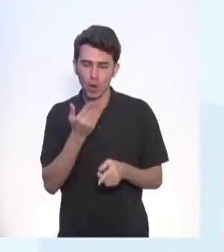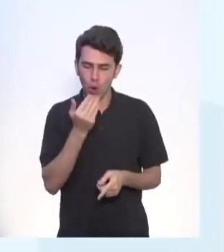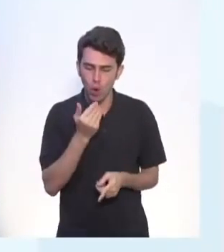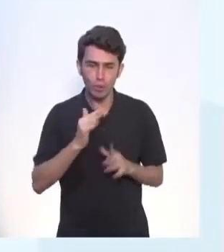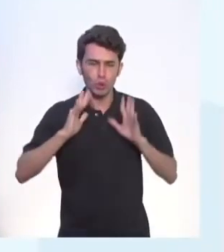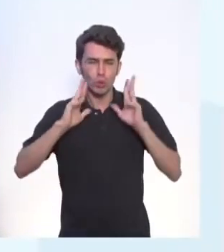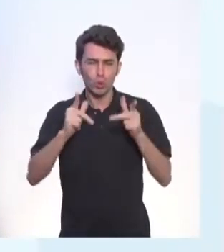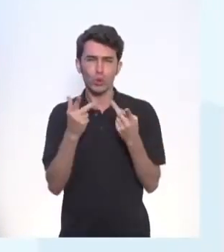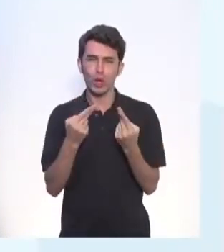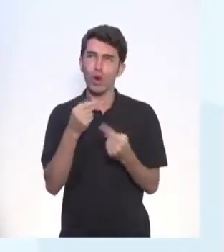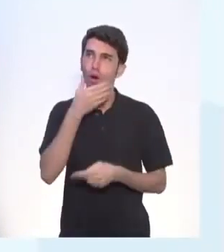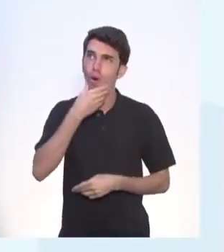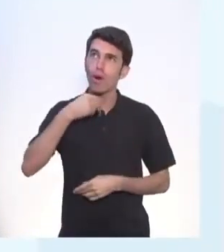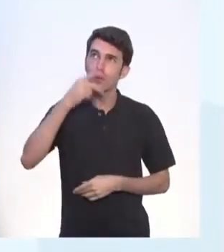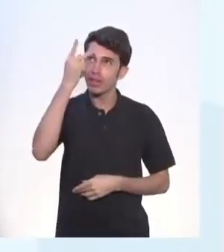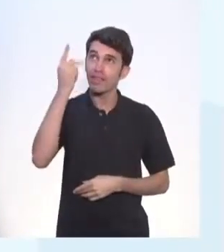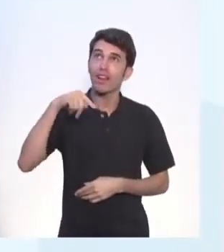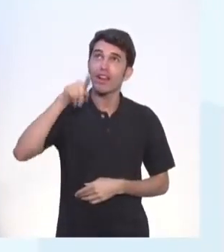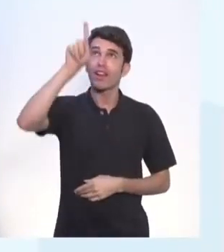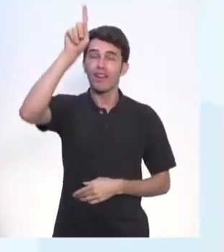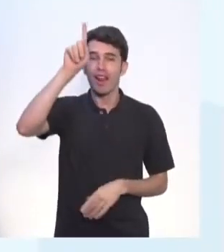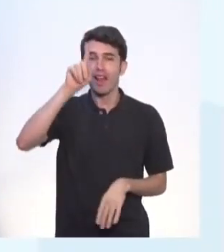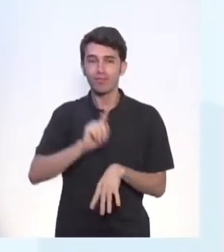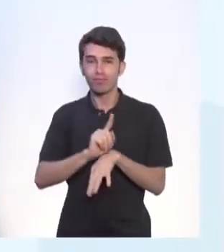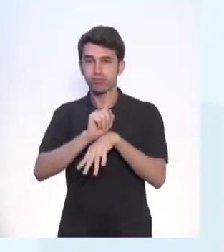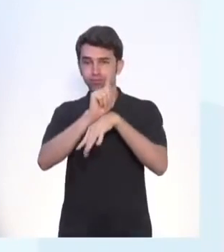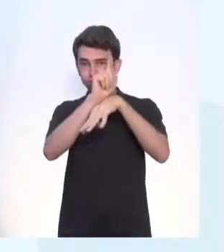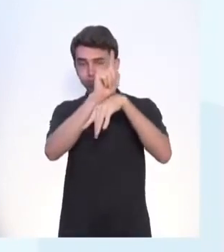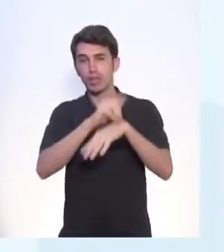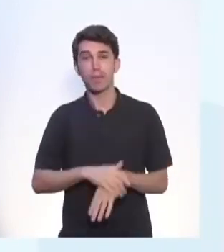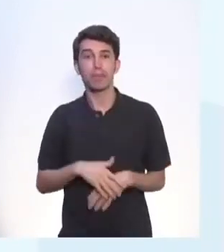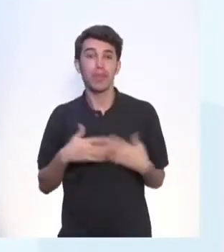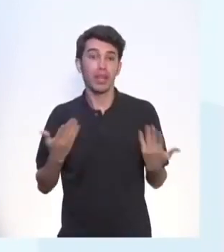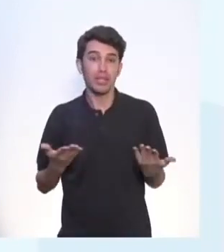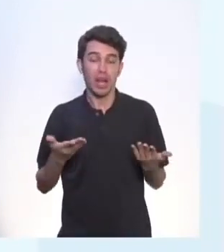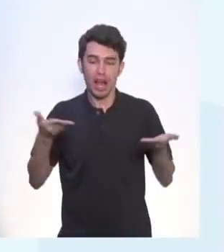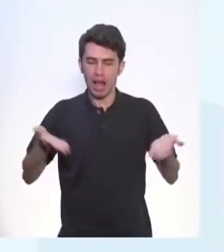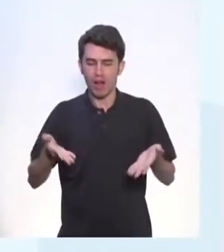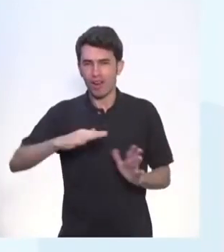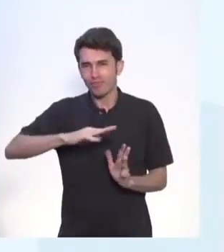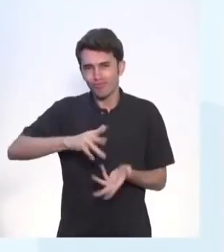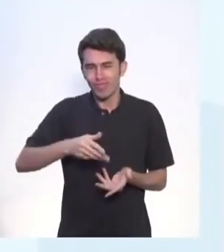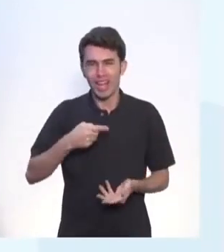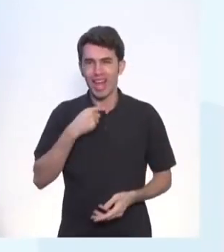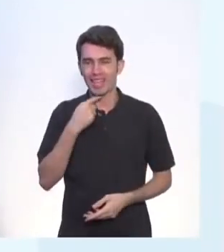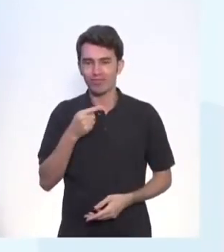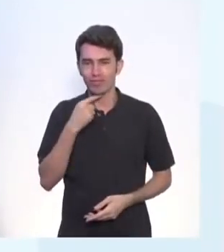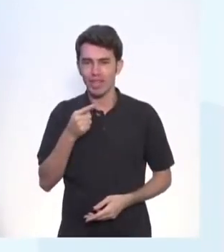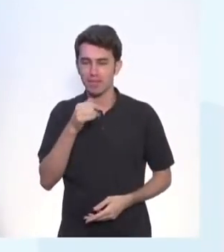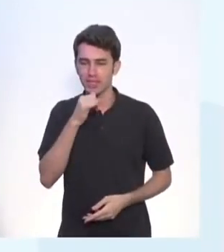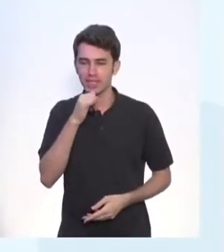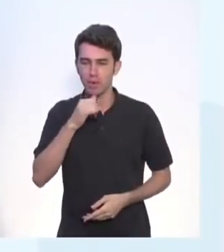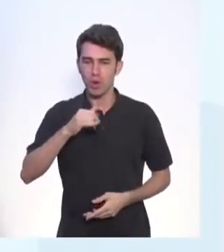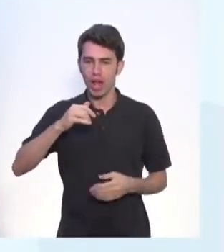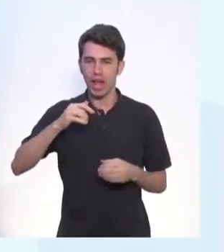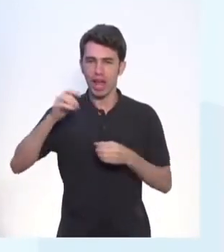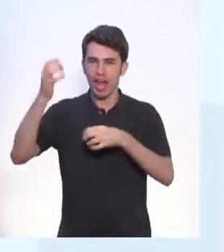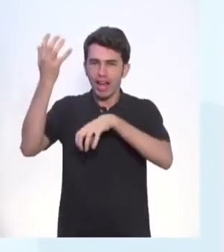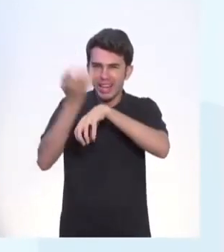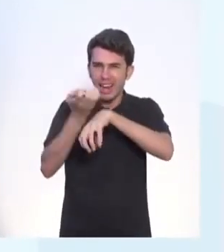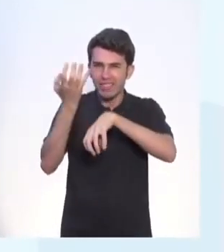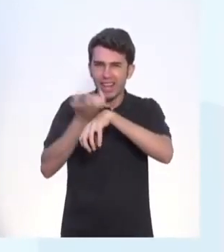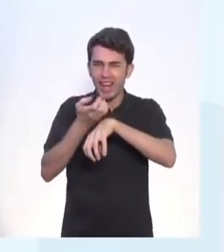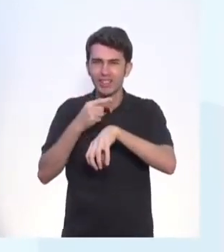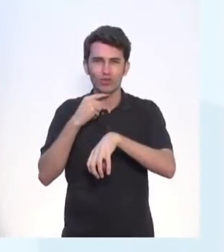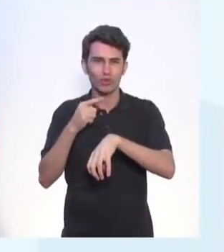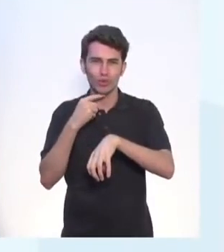como os astronautas. Infelizmente, como estamos na Terra, não temos como simular a gravidade. Mas aqui